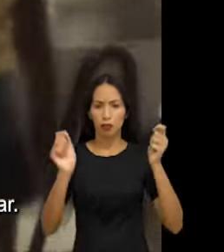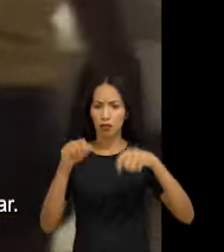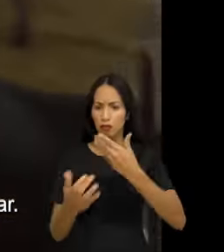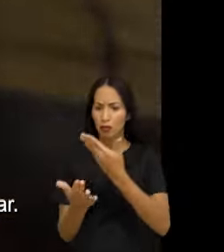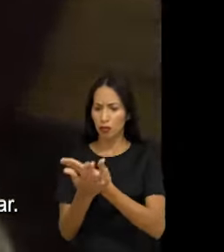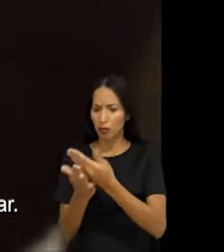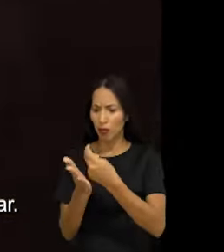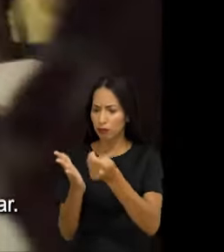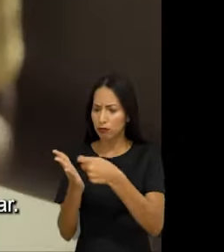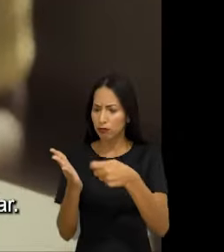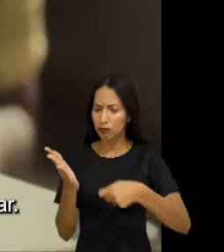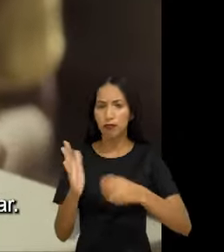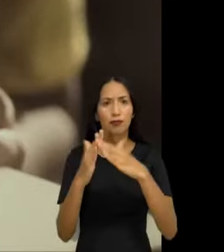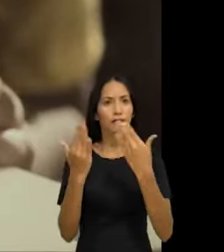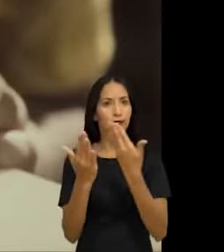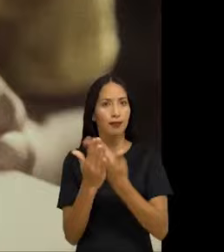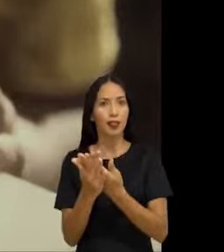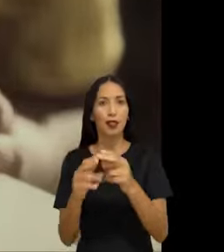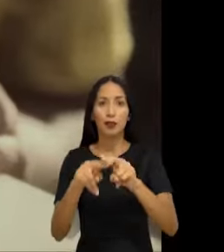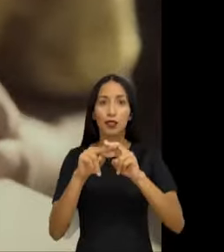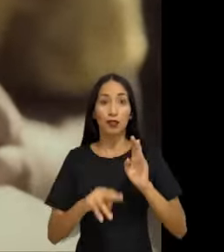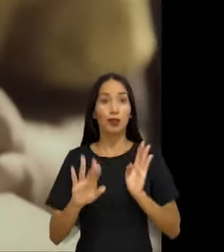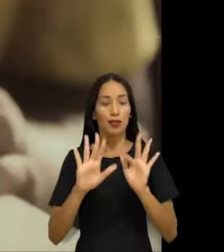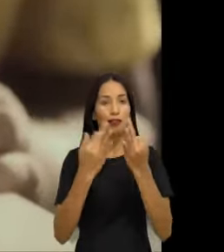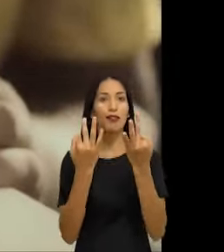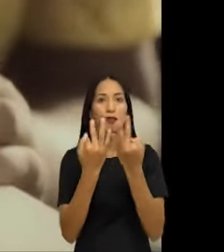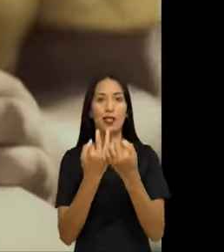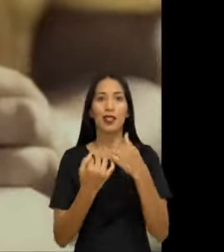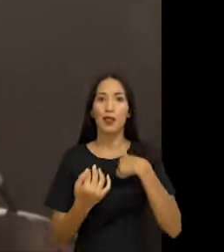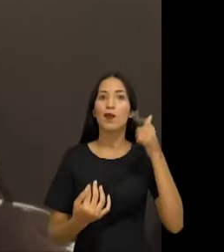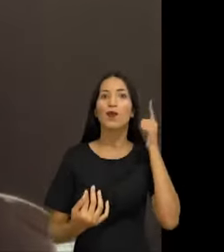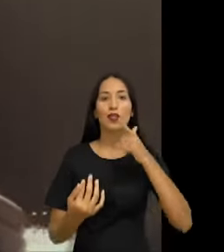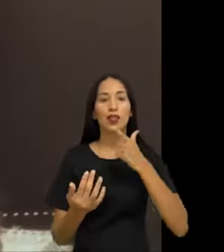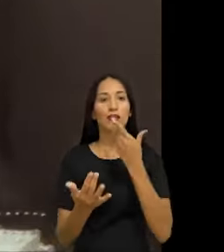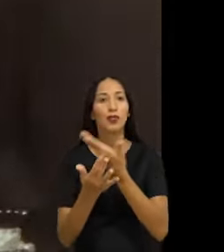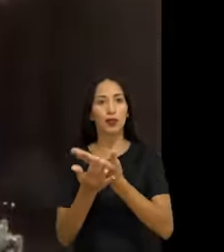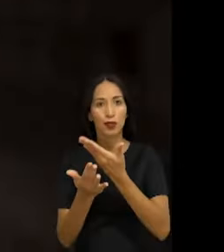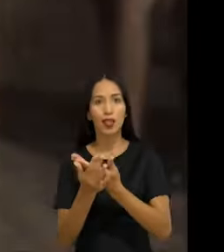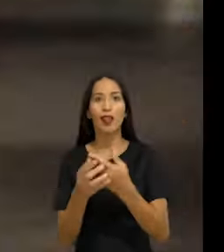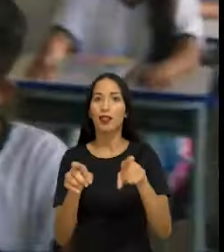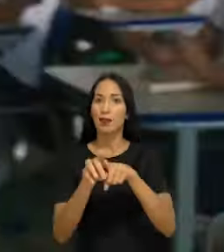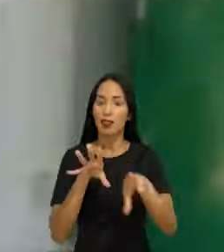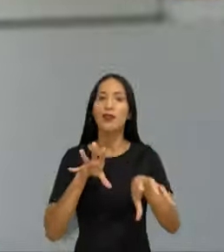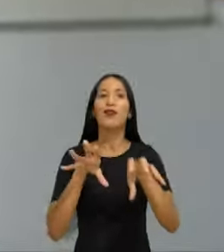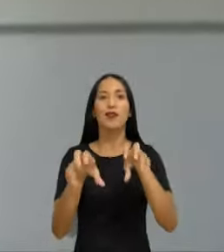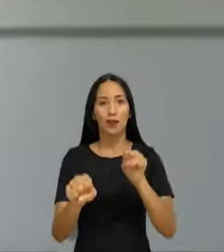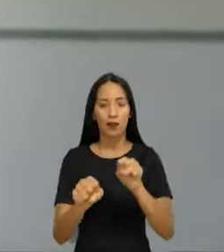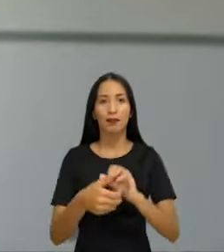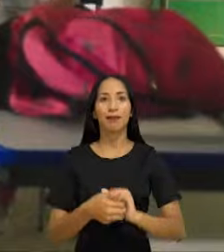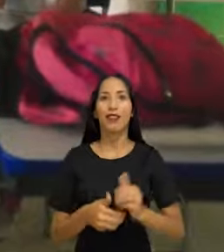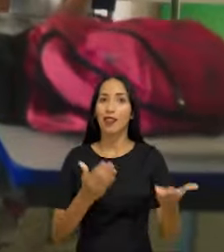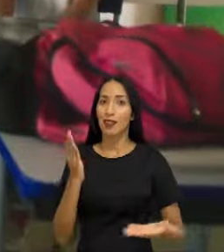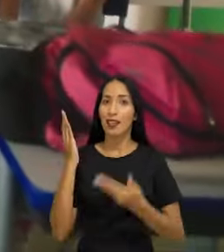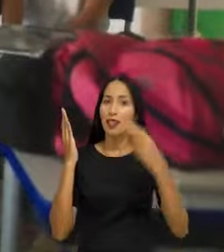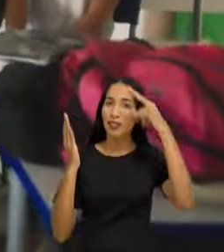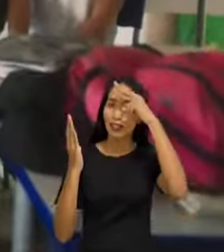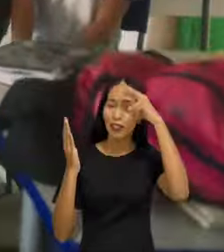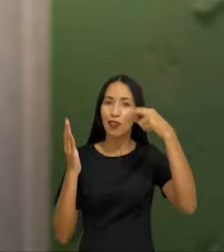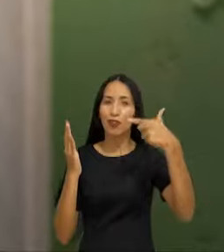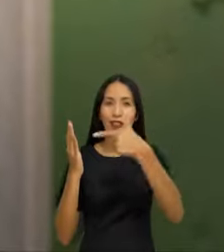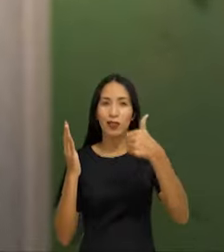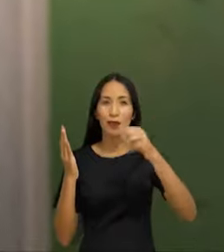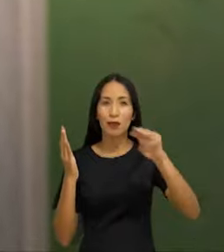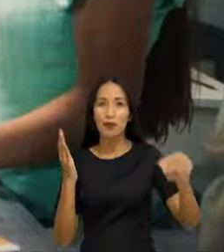de segurar um lápis e estudar. Foi por causa do Bolsa Família que tive acesso à educação e me formar. Esta é uma das